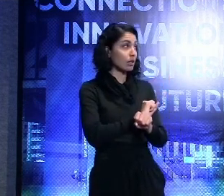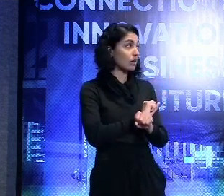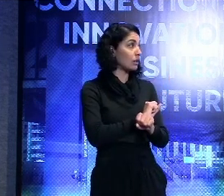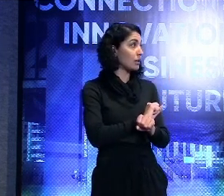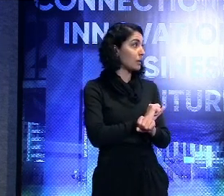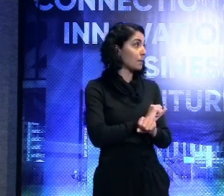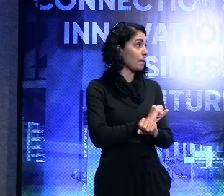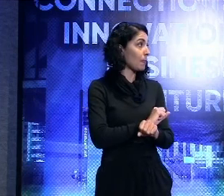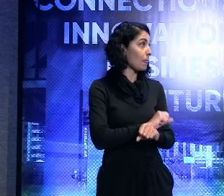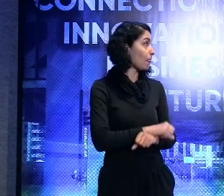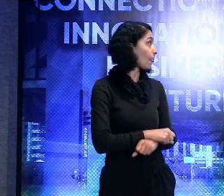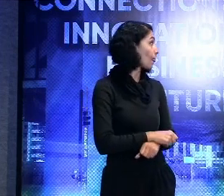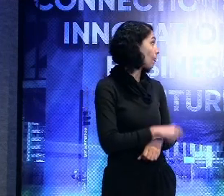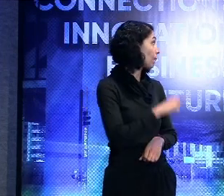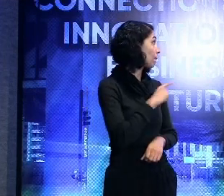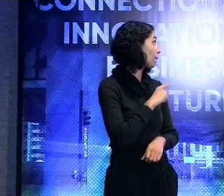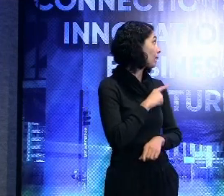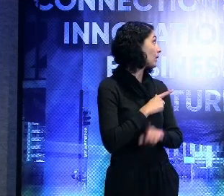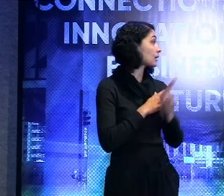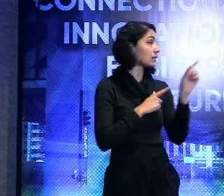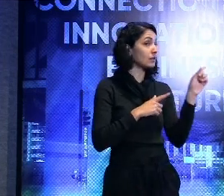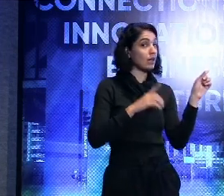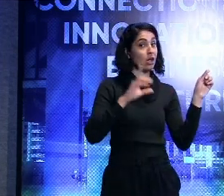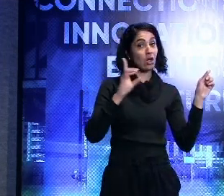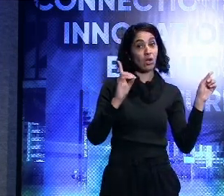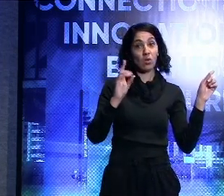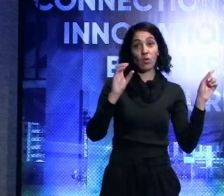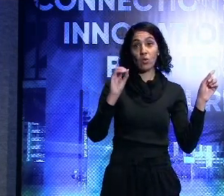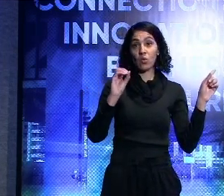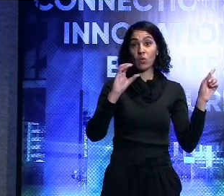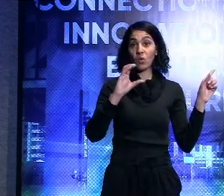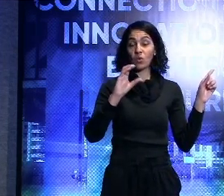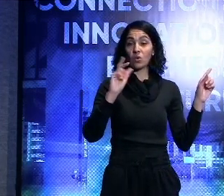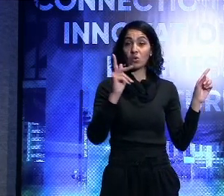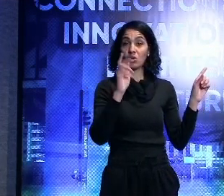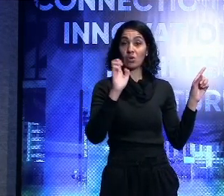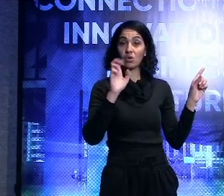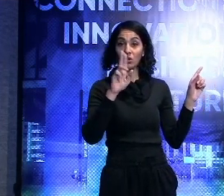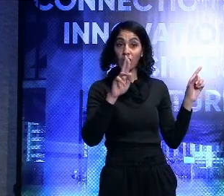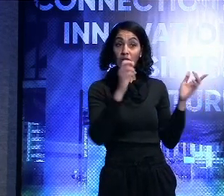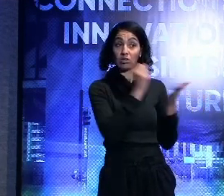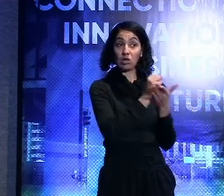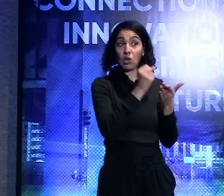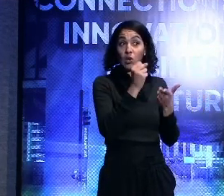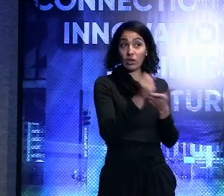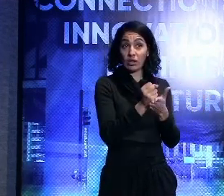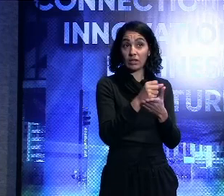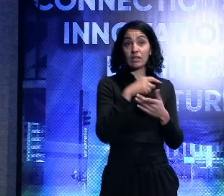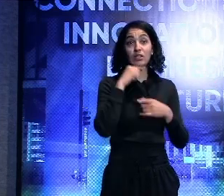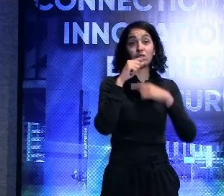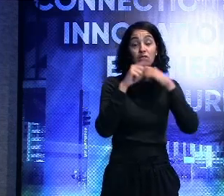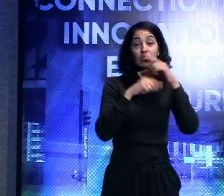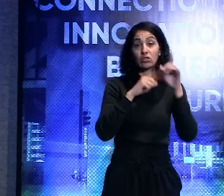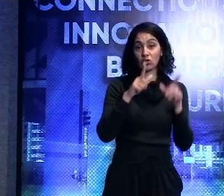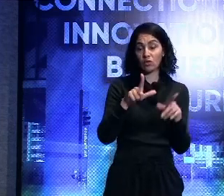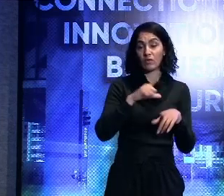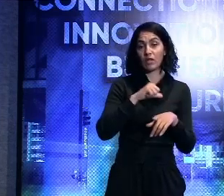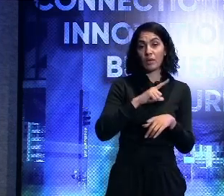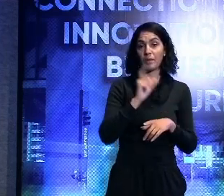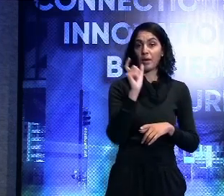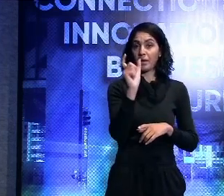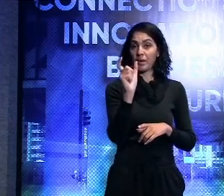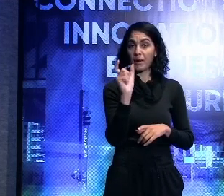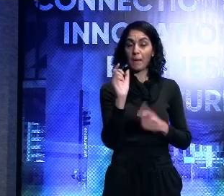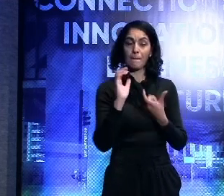não foi o final. Venham ser dockers, porque nós estamos contratando. E se você ficou em dúvida sobre qualquer termo geek que a gente usou durante